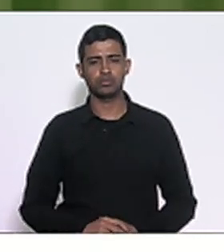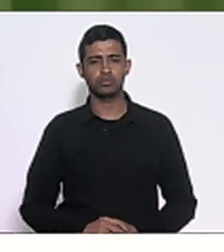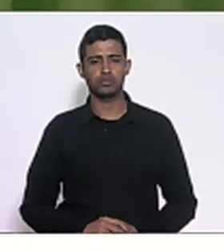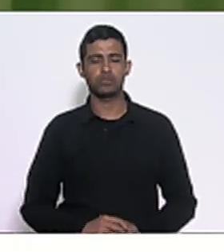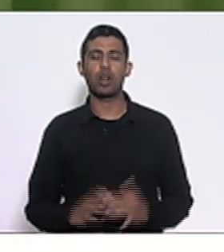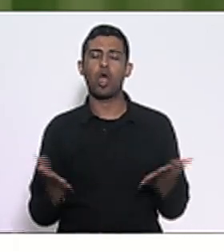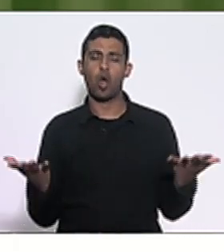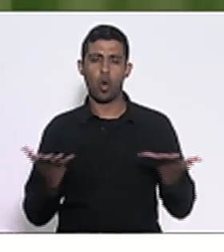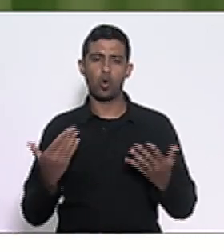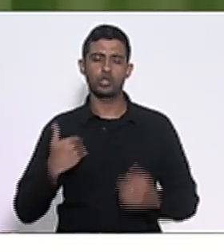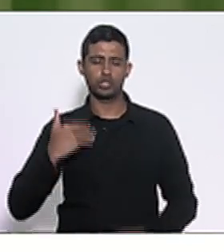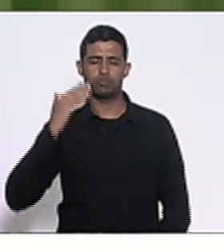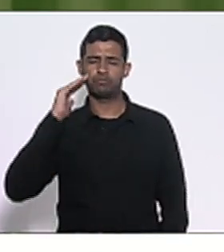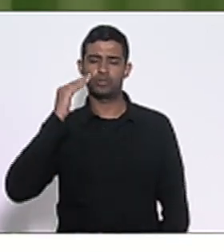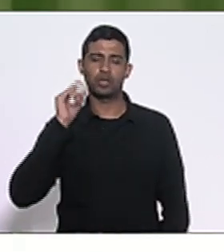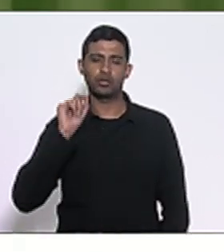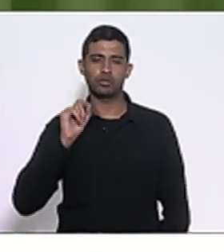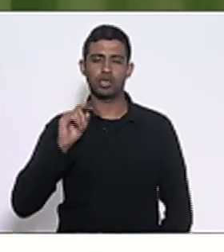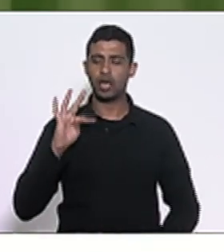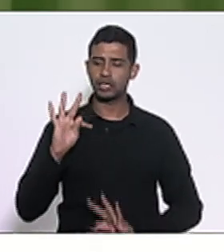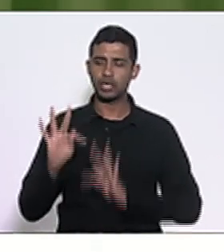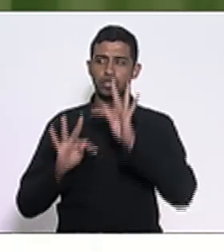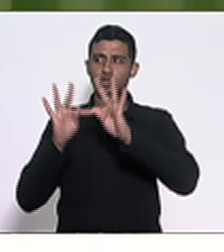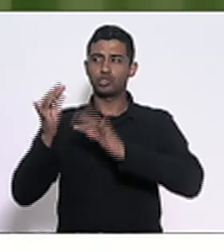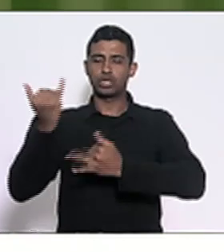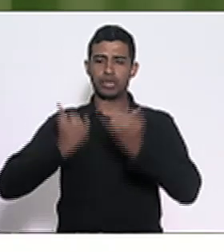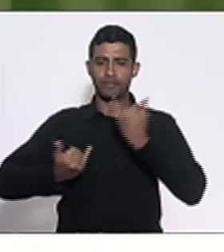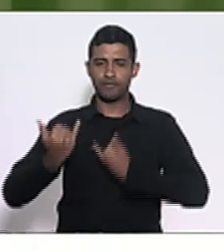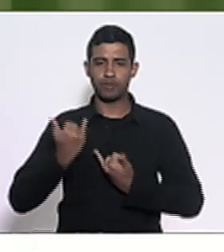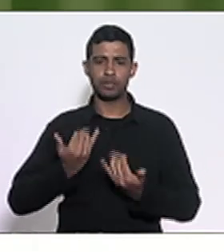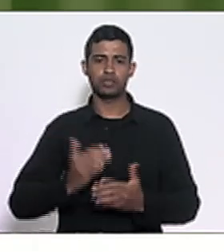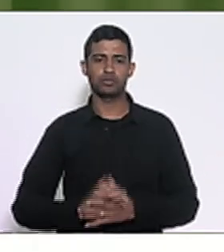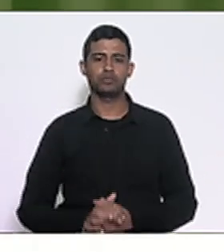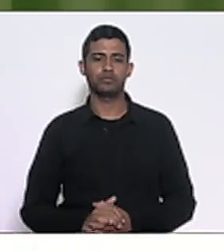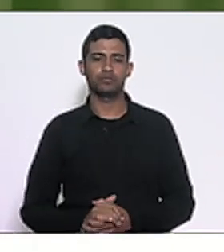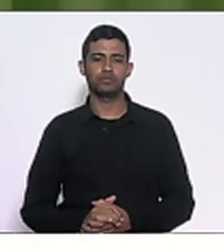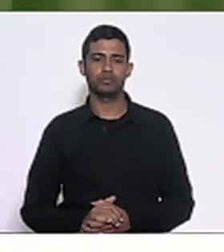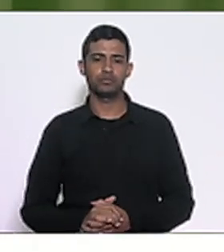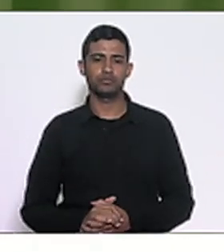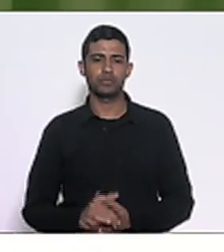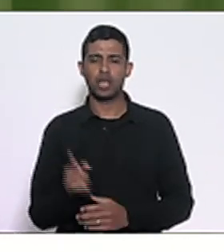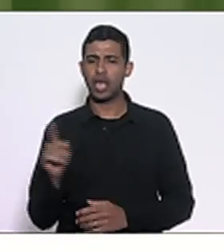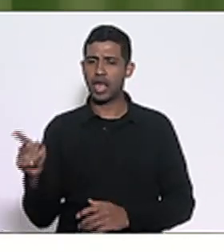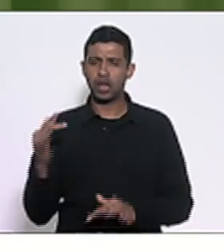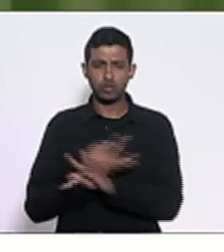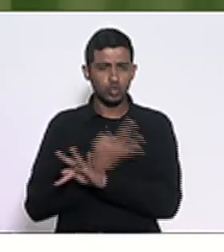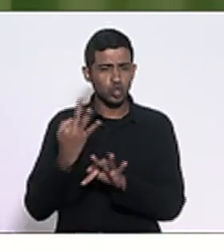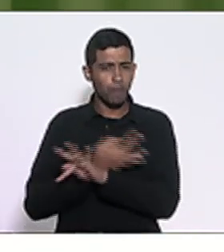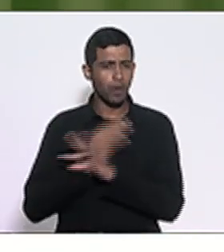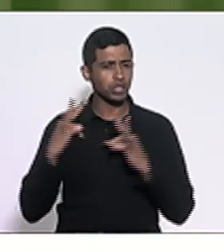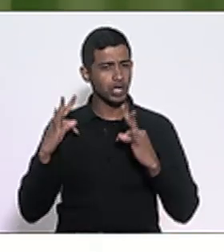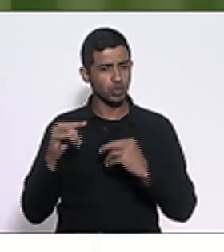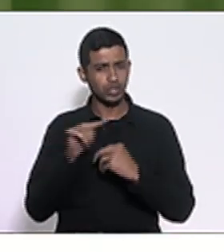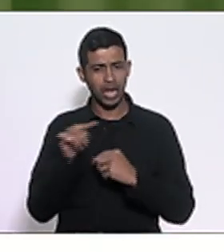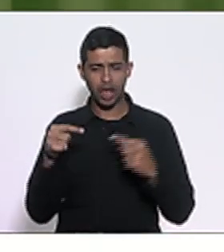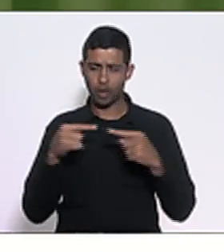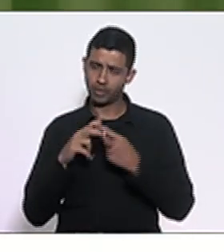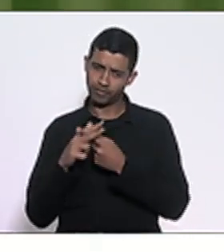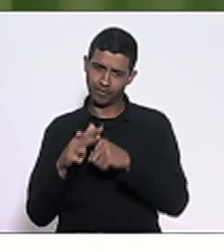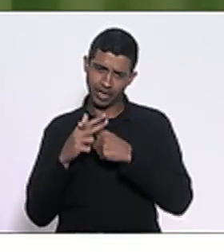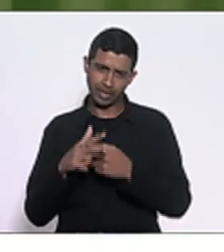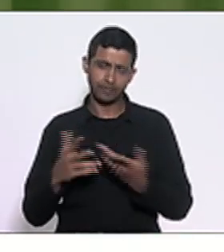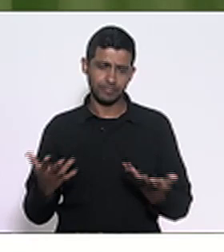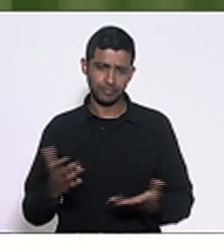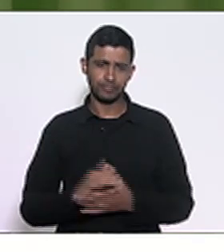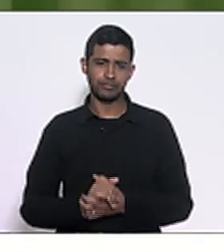eu entendo, a tecnologia da informação, ela suporta tudo, ela é uma ferramenta, de uma maneira geral. Lógico que tem outras